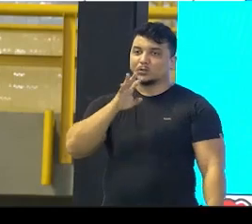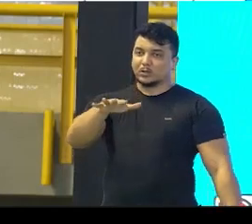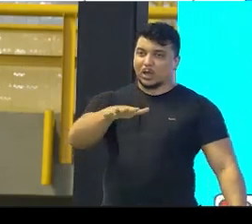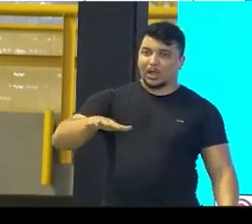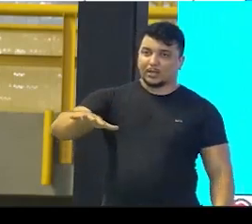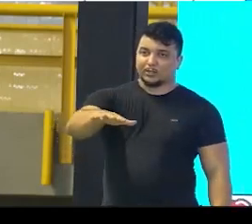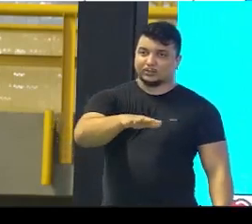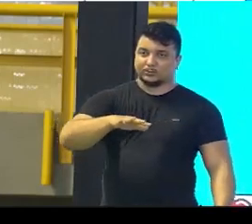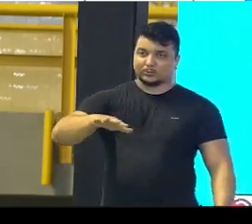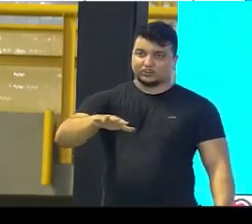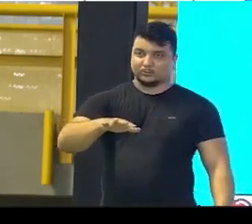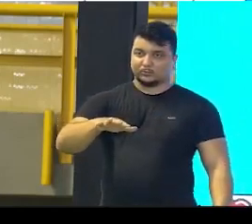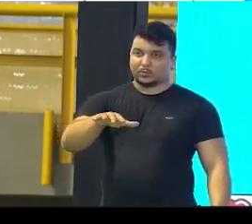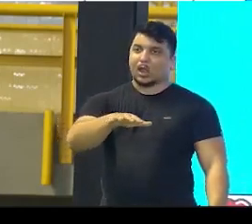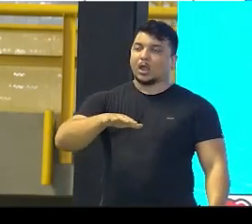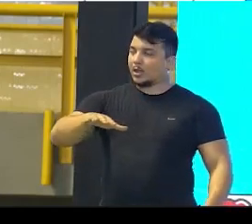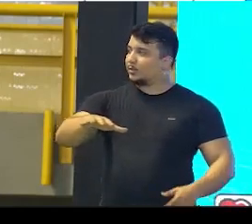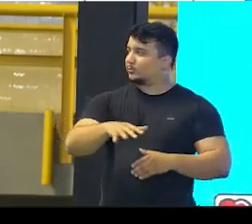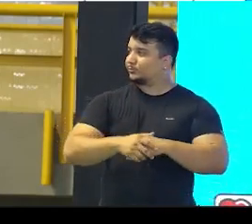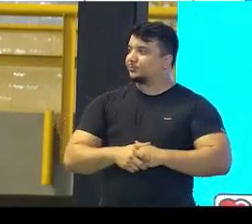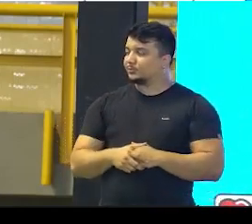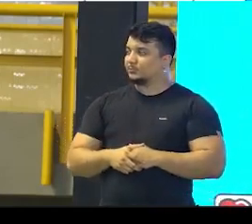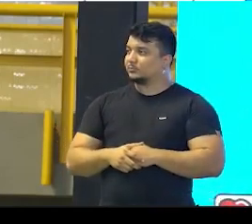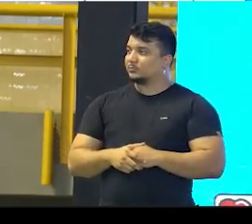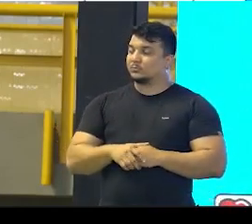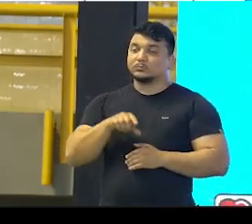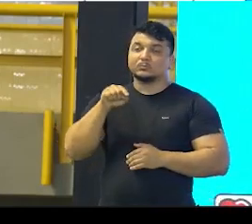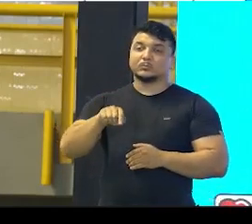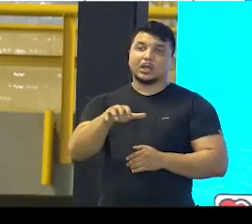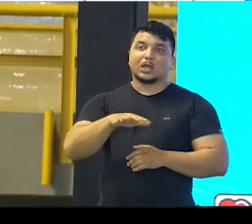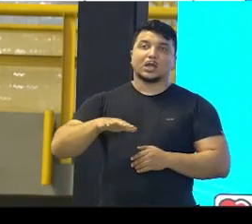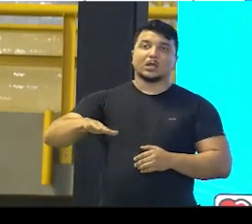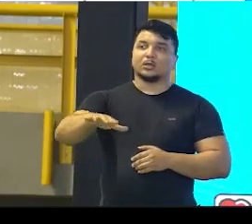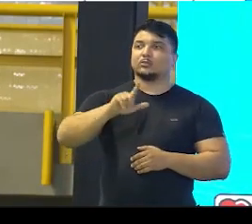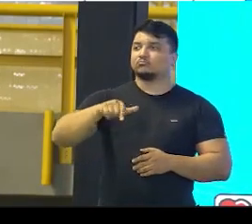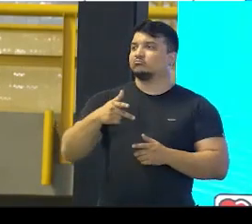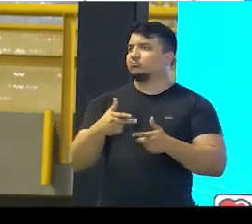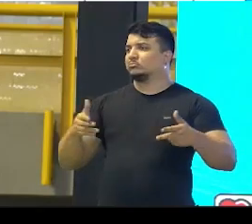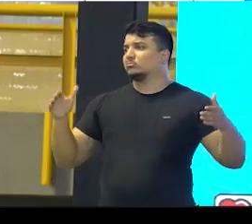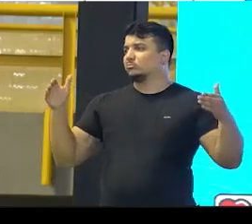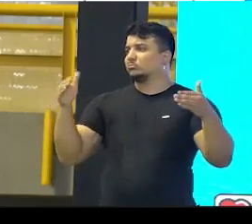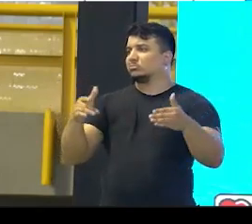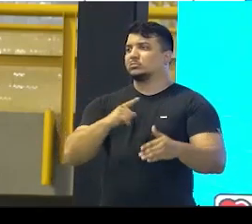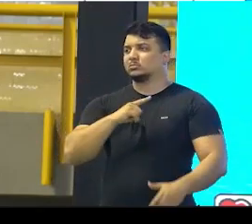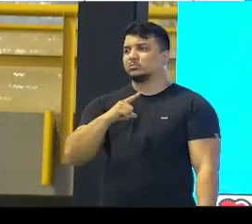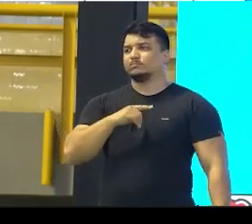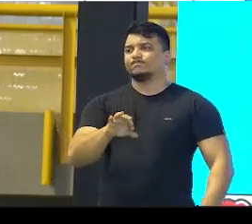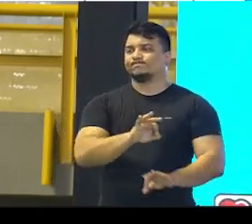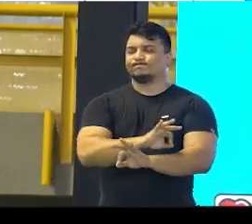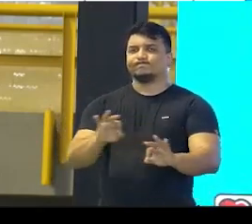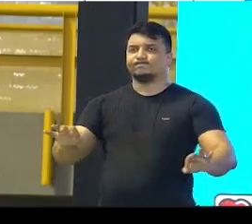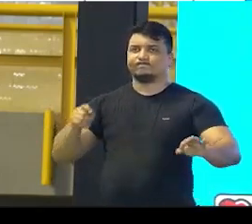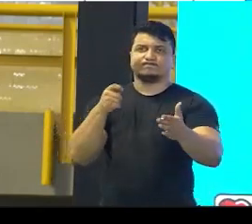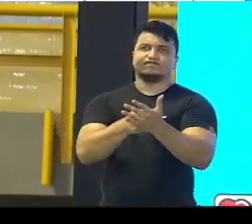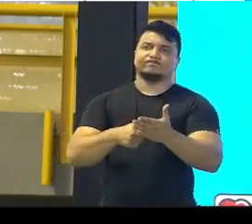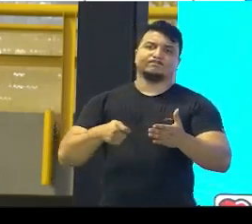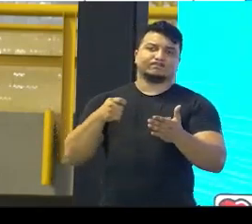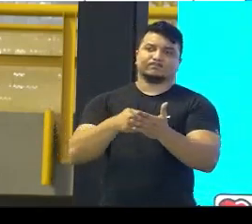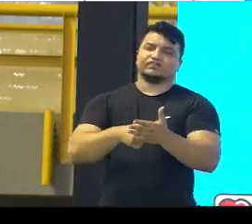x. Você ia aplicar Pitágoras, ia fazer hipotenusa ao quadrado igual a cateto ao quadrado, mais cateto ao quadrado,